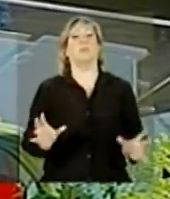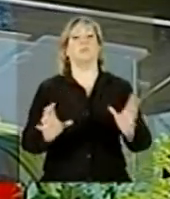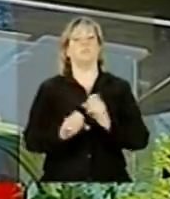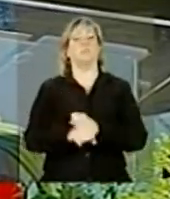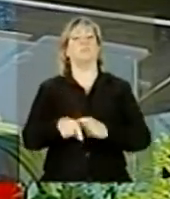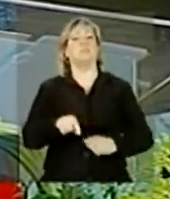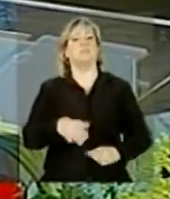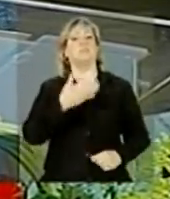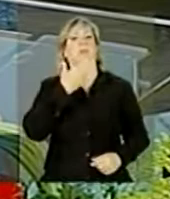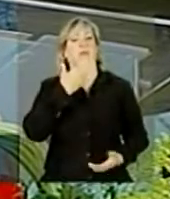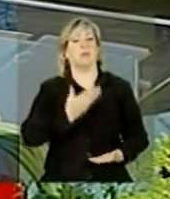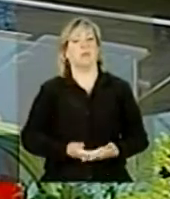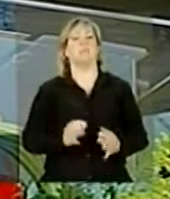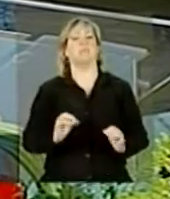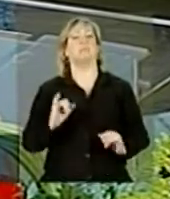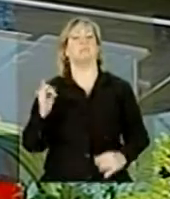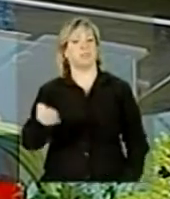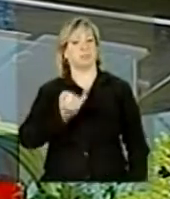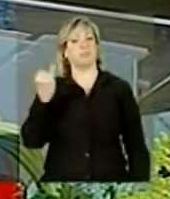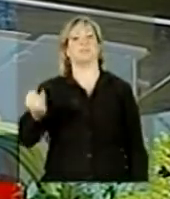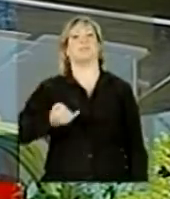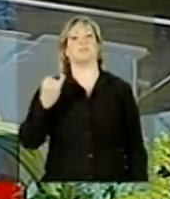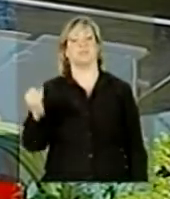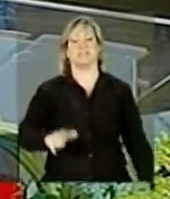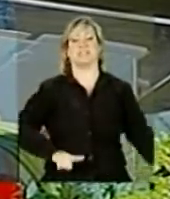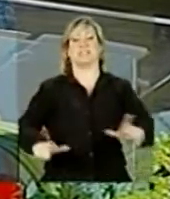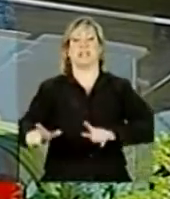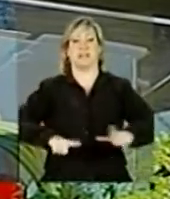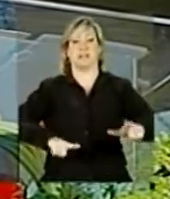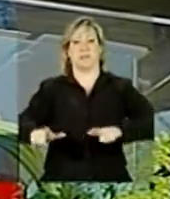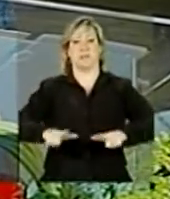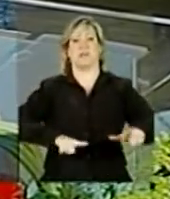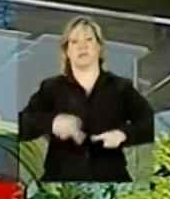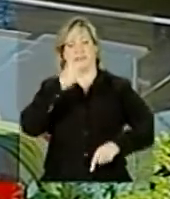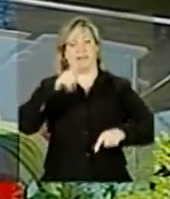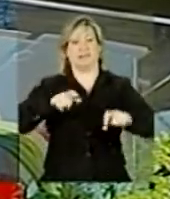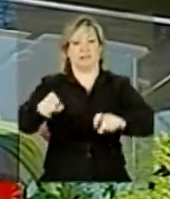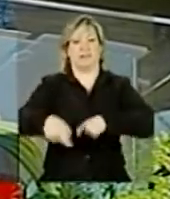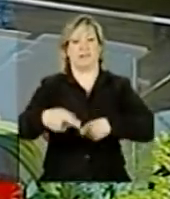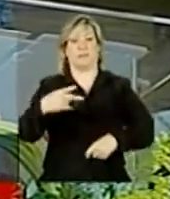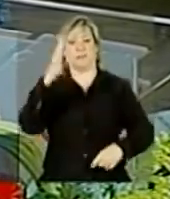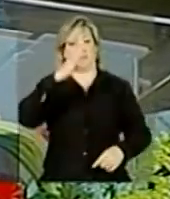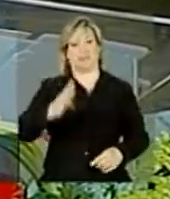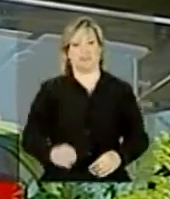jus à importância e ao trabalho dos agricultores brasileiros.